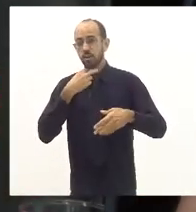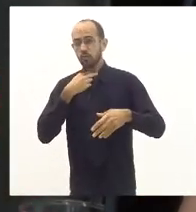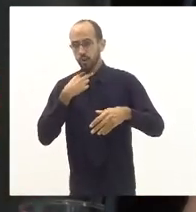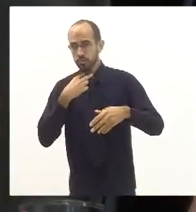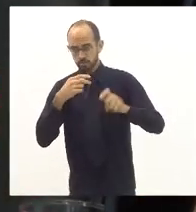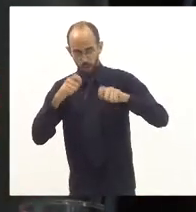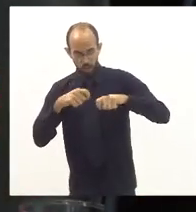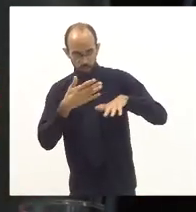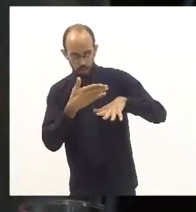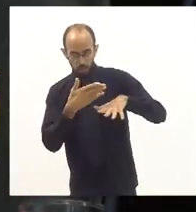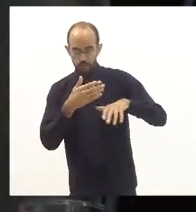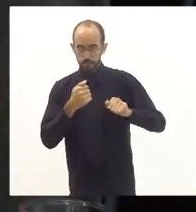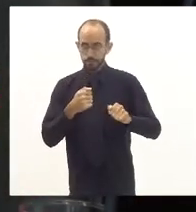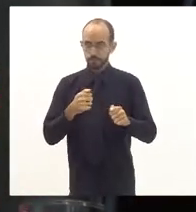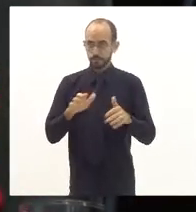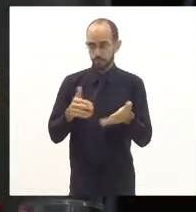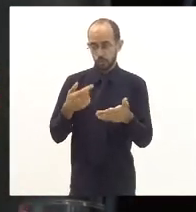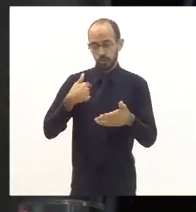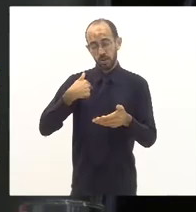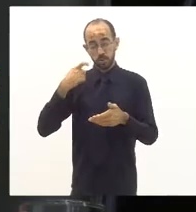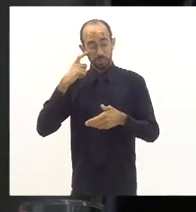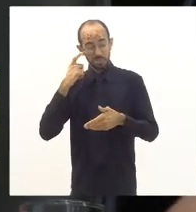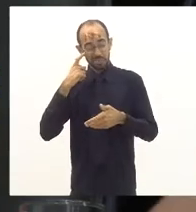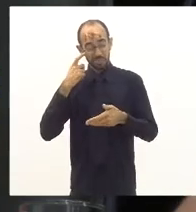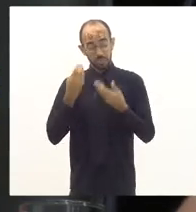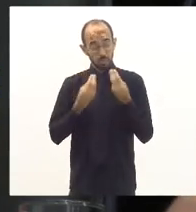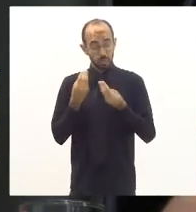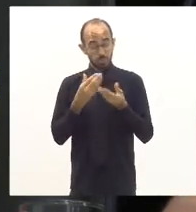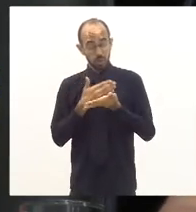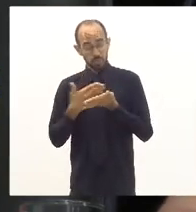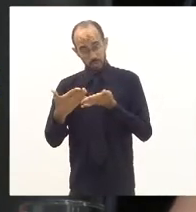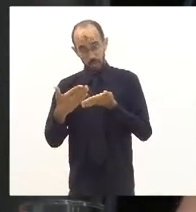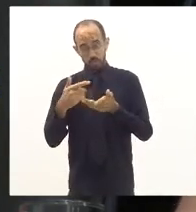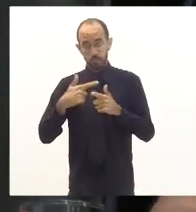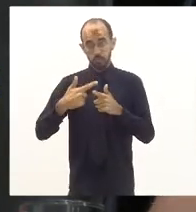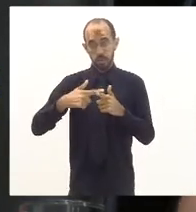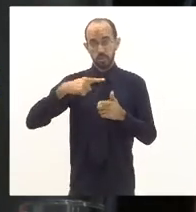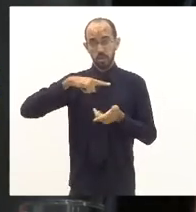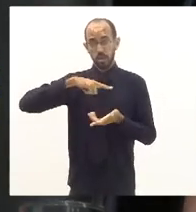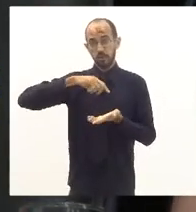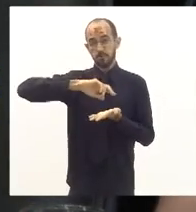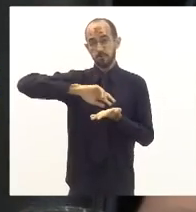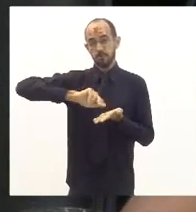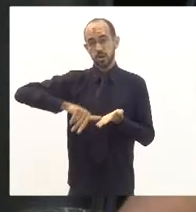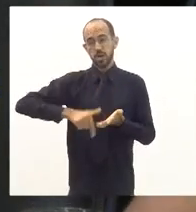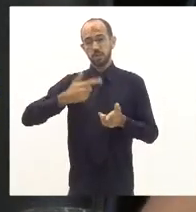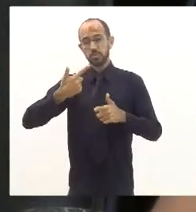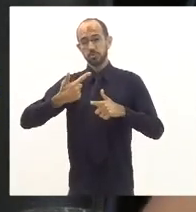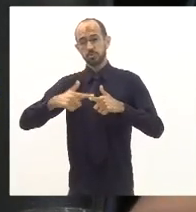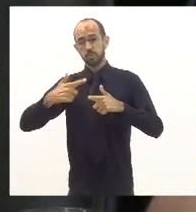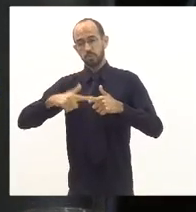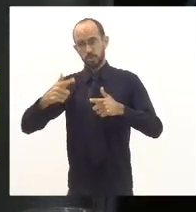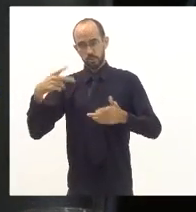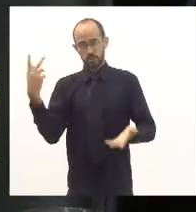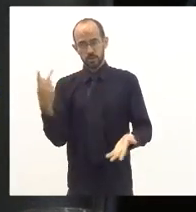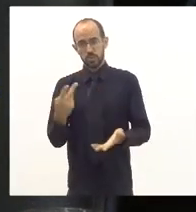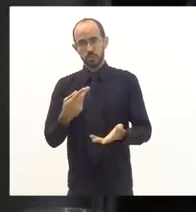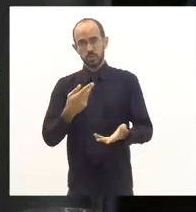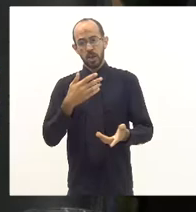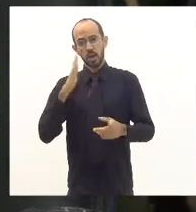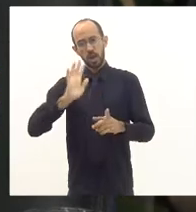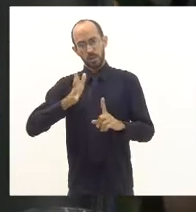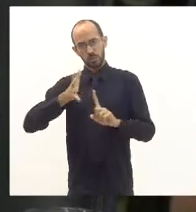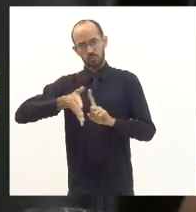aqui meio pensando por onde eu começo, né? Foram várias questões foram colocadas a respeito da